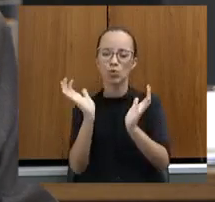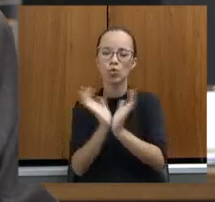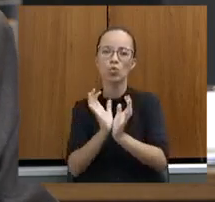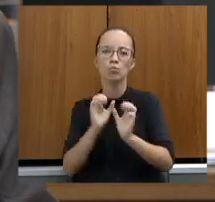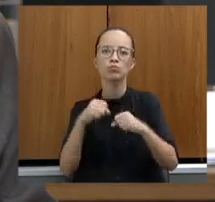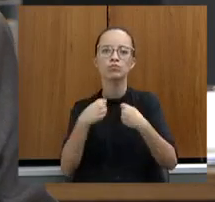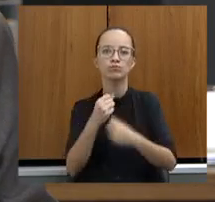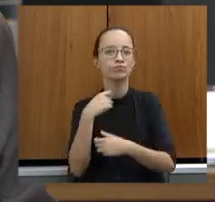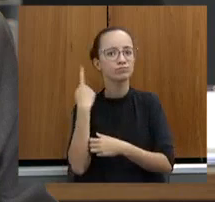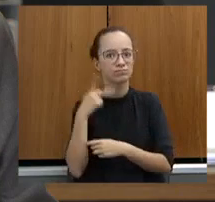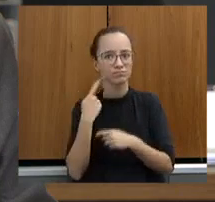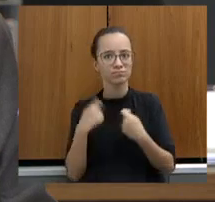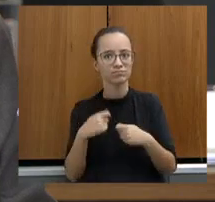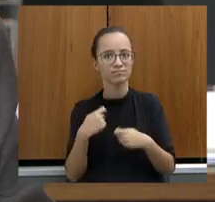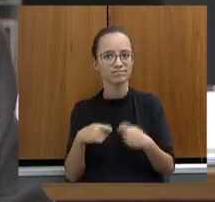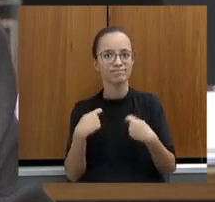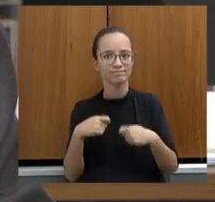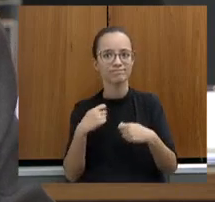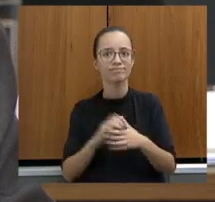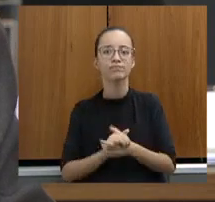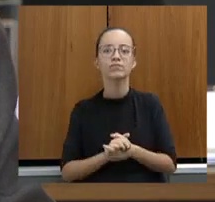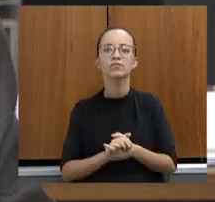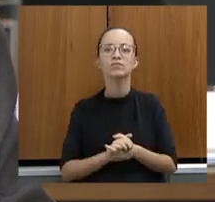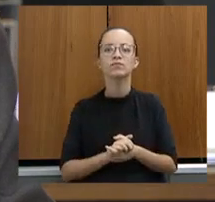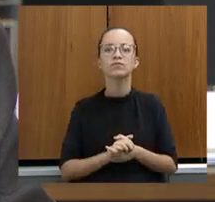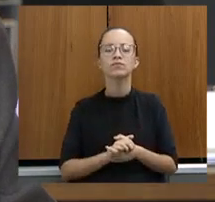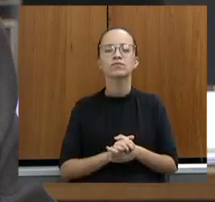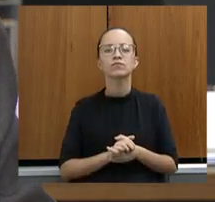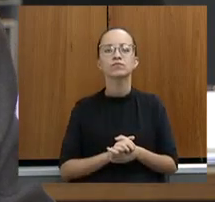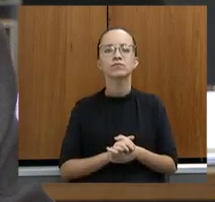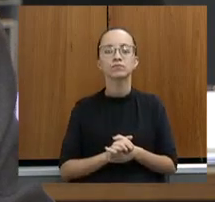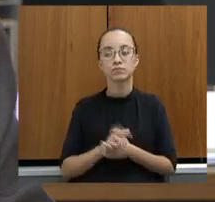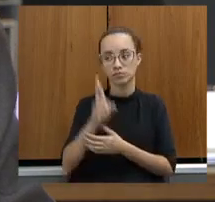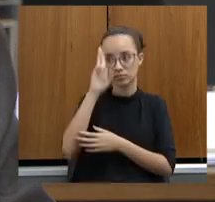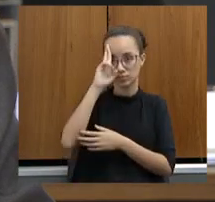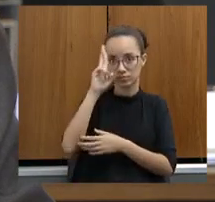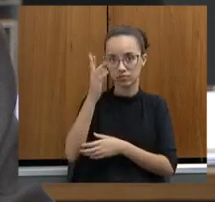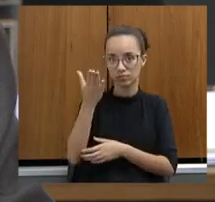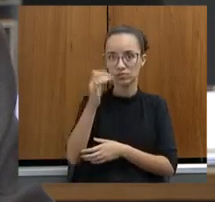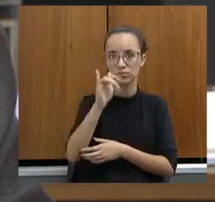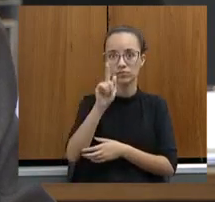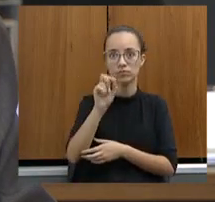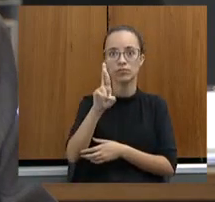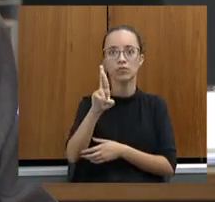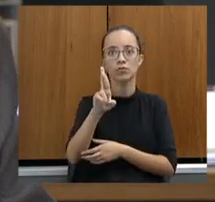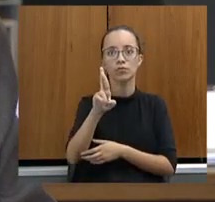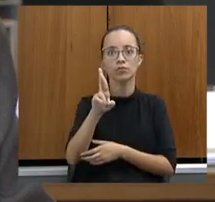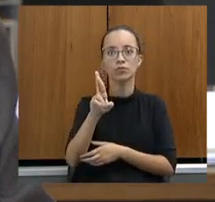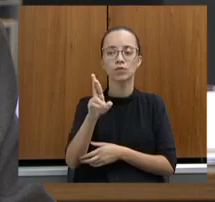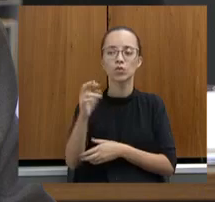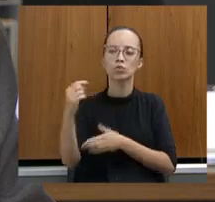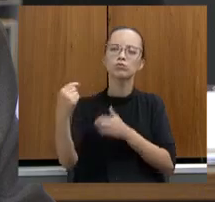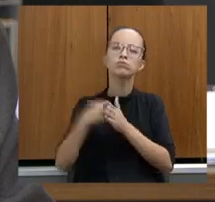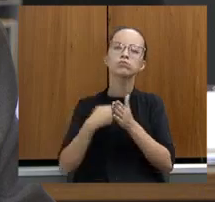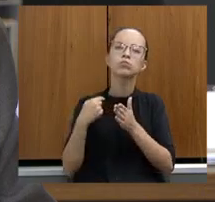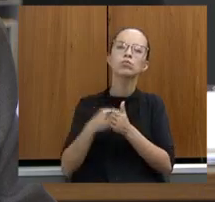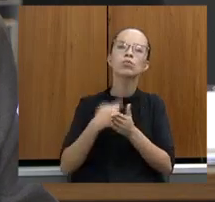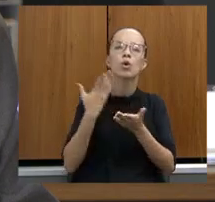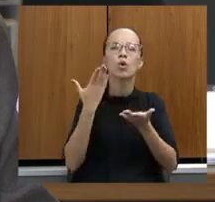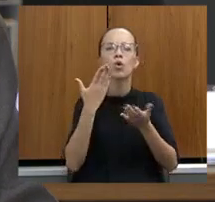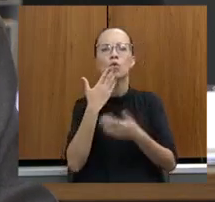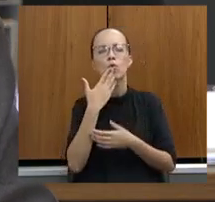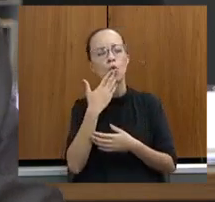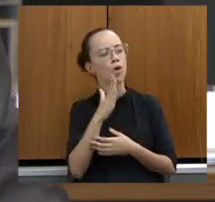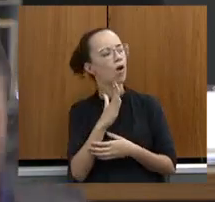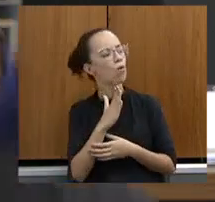não mudou desde a primeira vez secretar o Igor Quando o senhor é nos consultou perguntando qual era